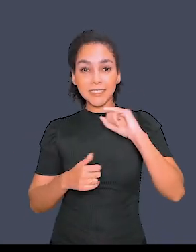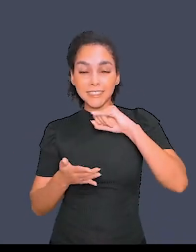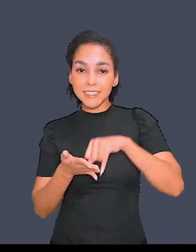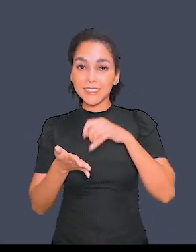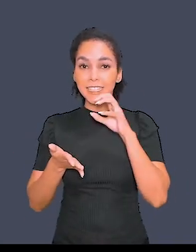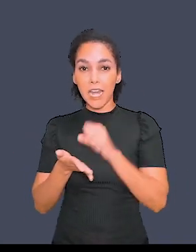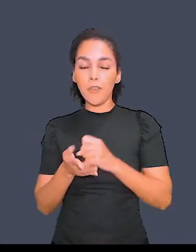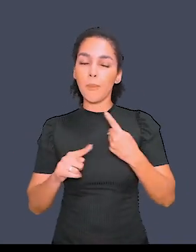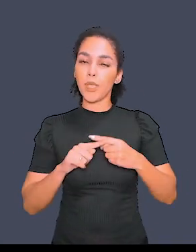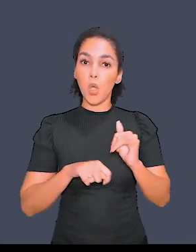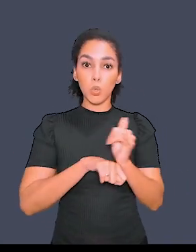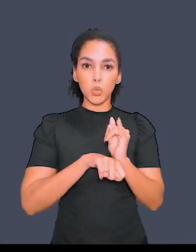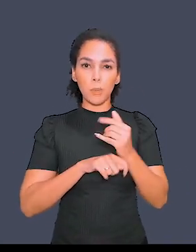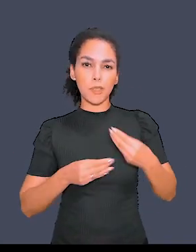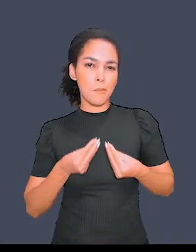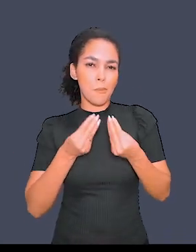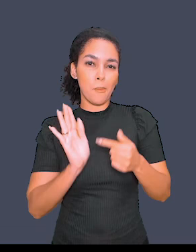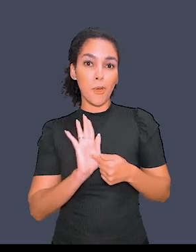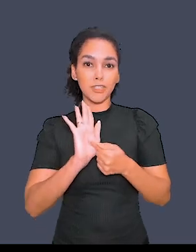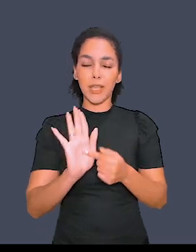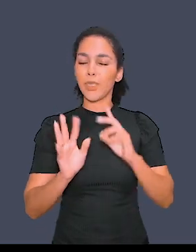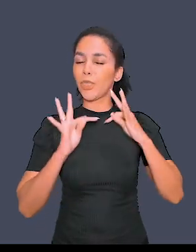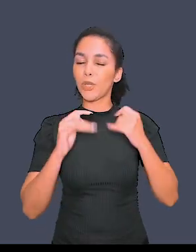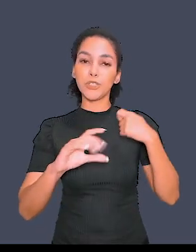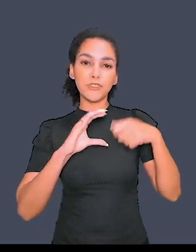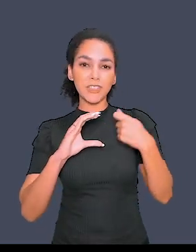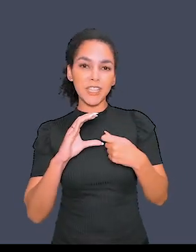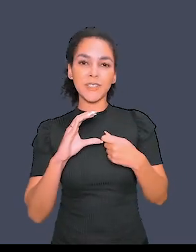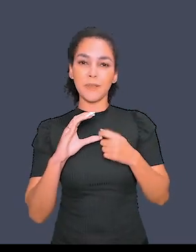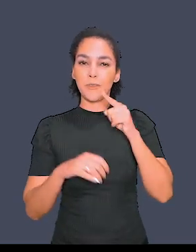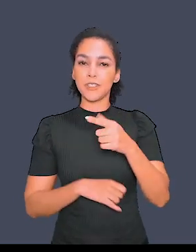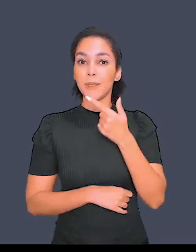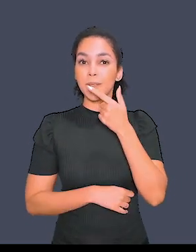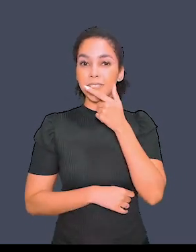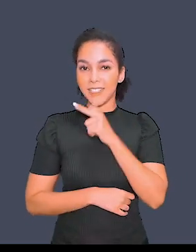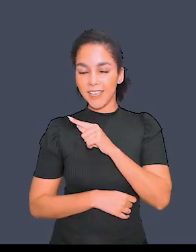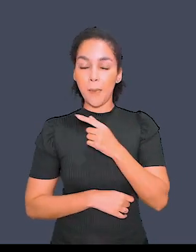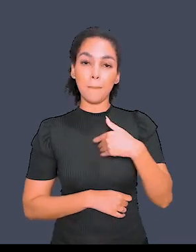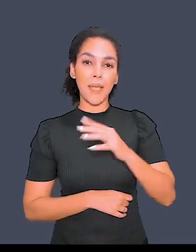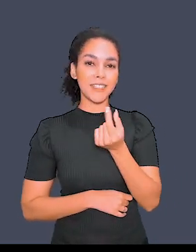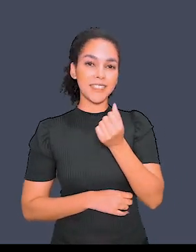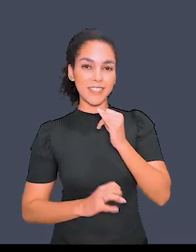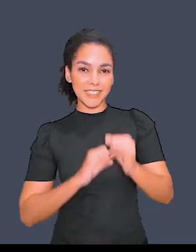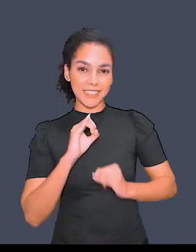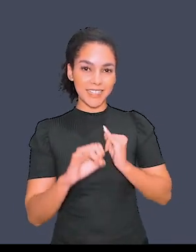nele, porque somente assim o YouTube vai te trazer todos os novos vídeos que a gente trouxe aqui em primeira mão para